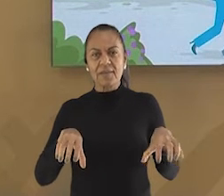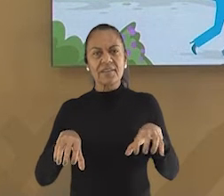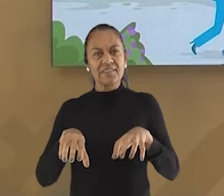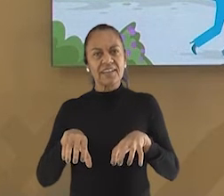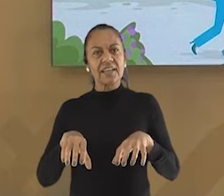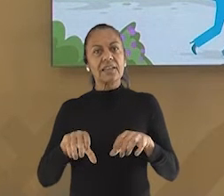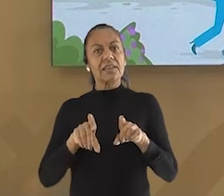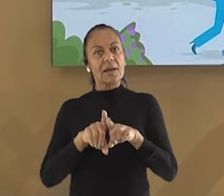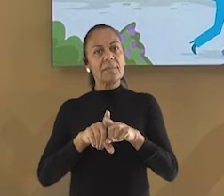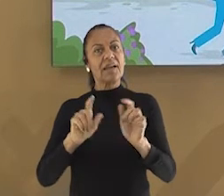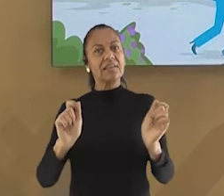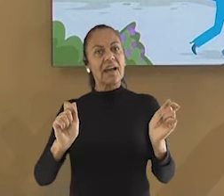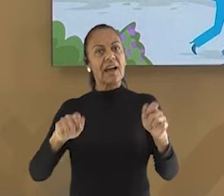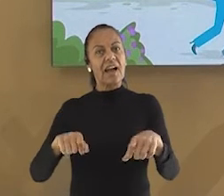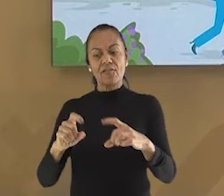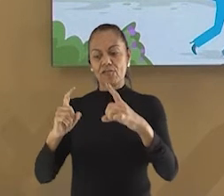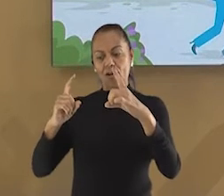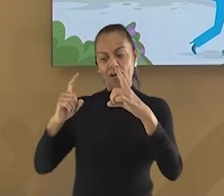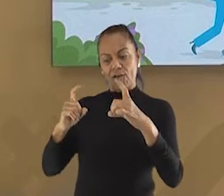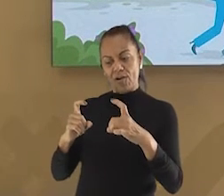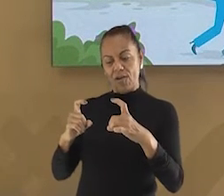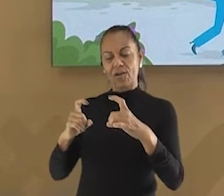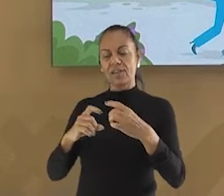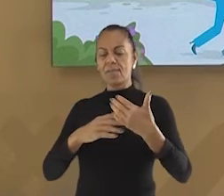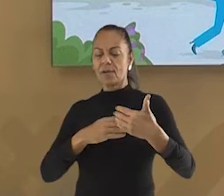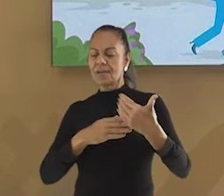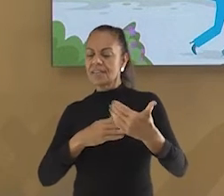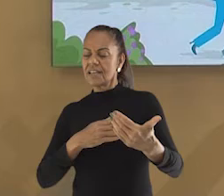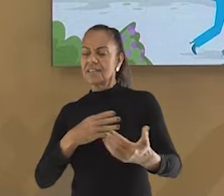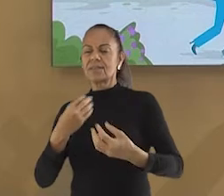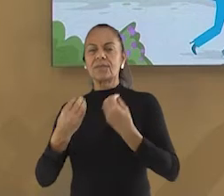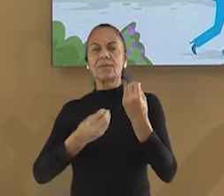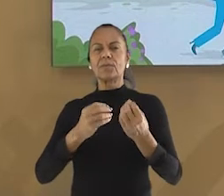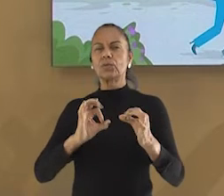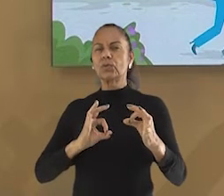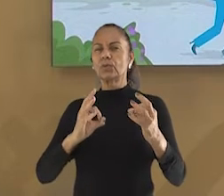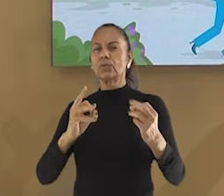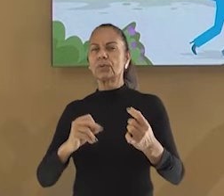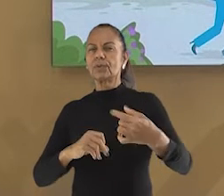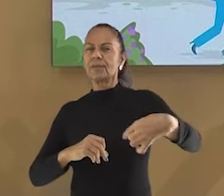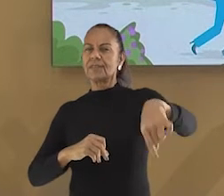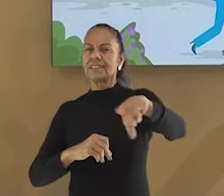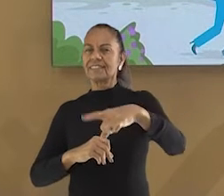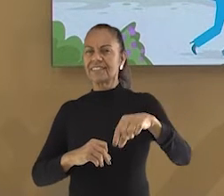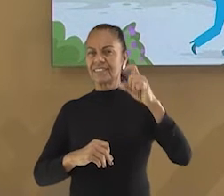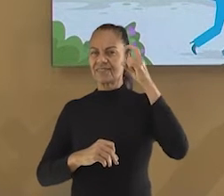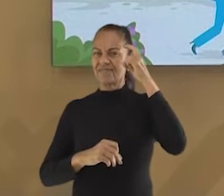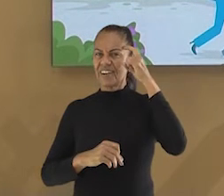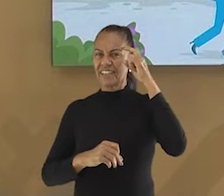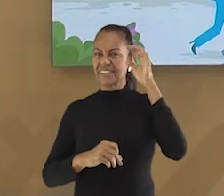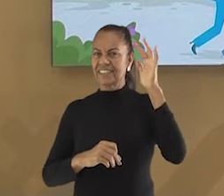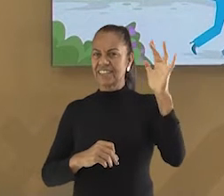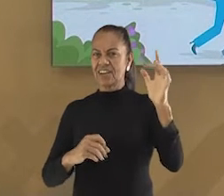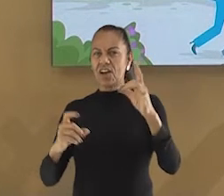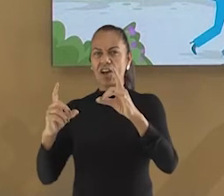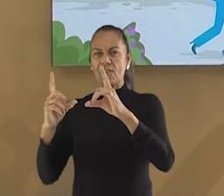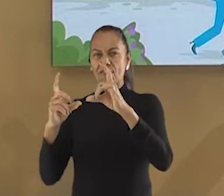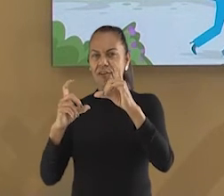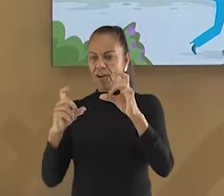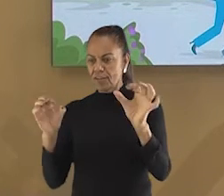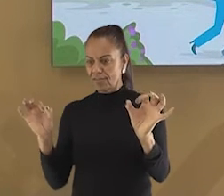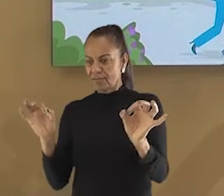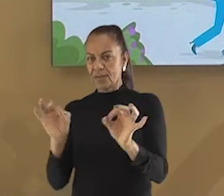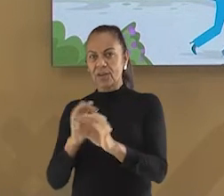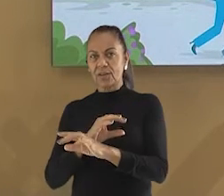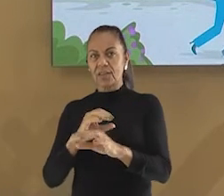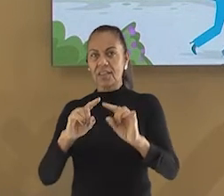e registrar a sua produção. Vá tirando fotos de todo o processo e de tudo o que você imaginou. E mande a